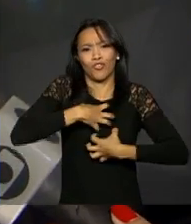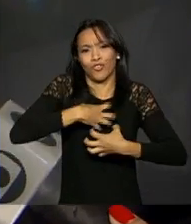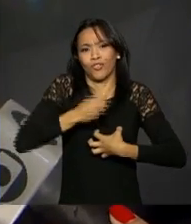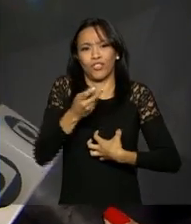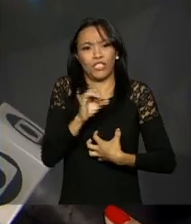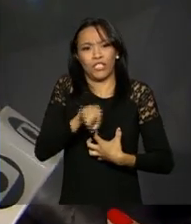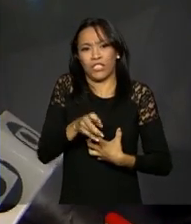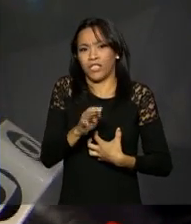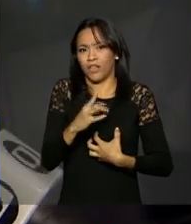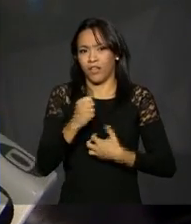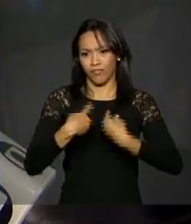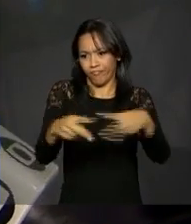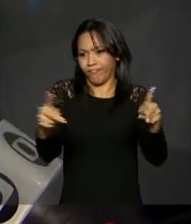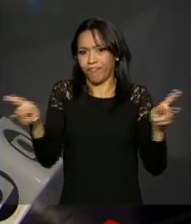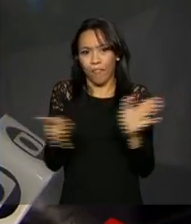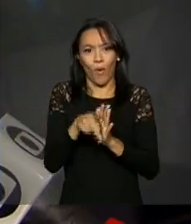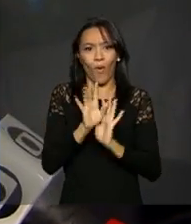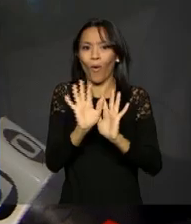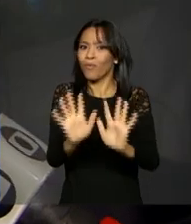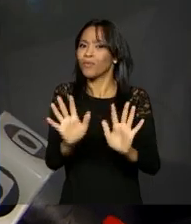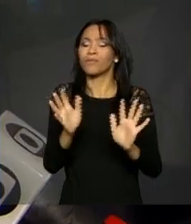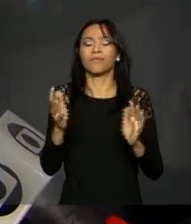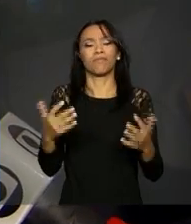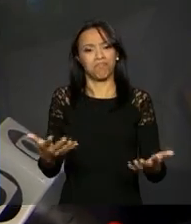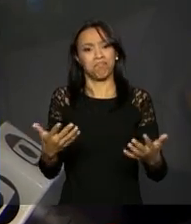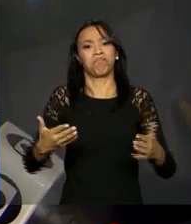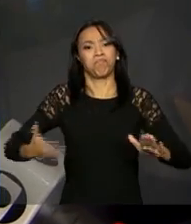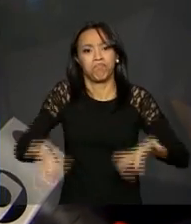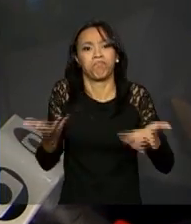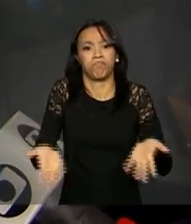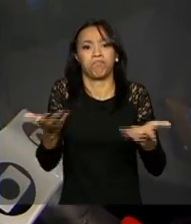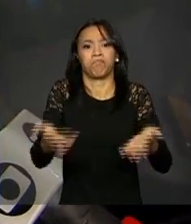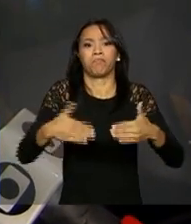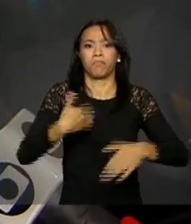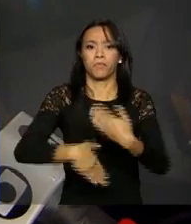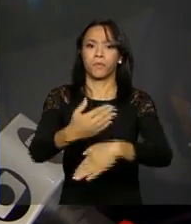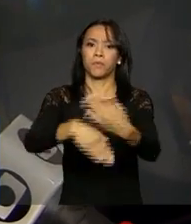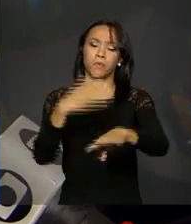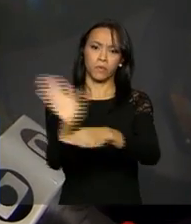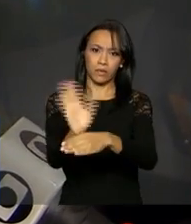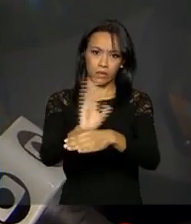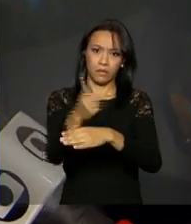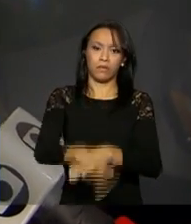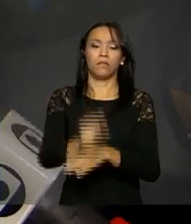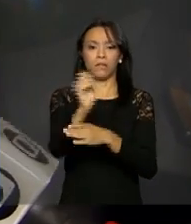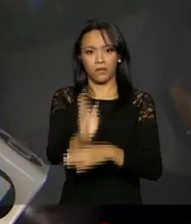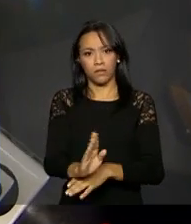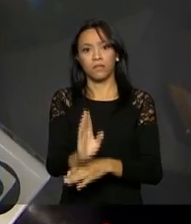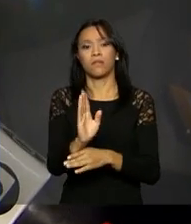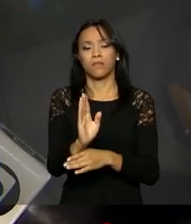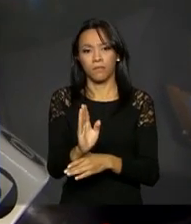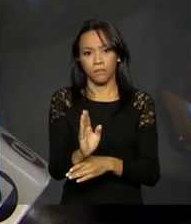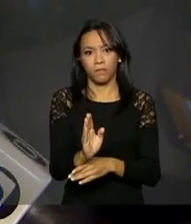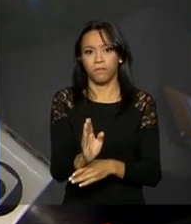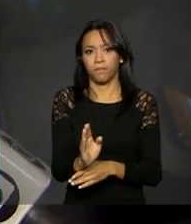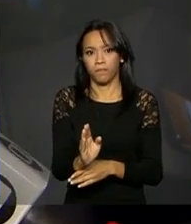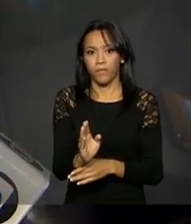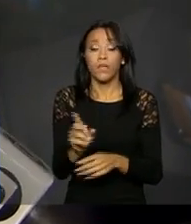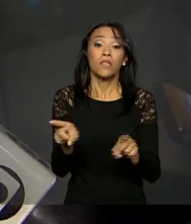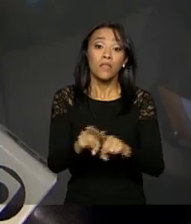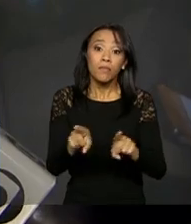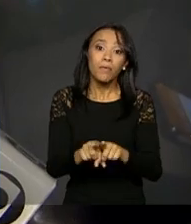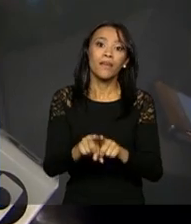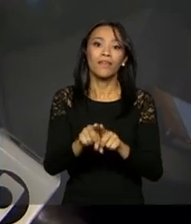e a gente está consolidando a cinematografia brasileira, não só filme, mas como conteúdos